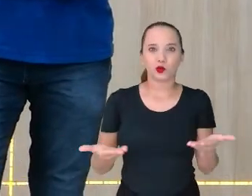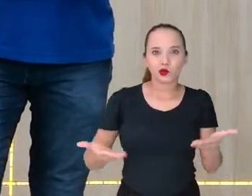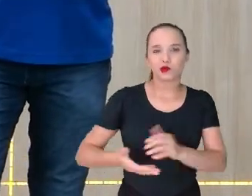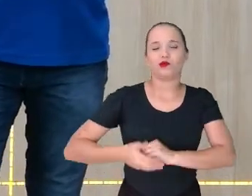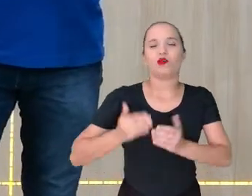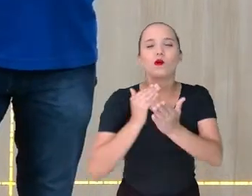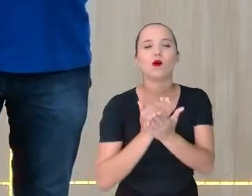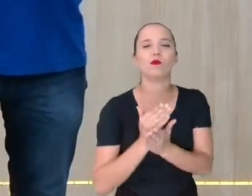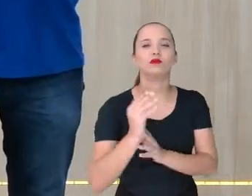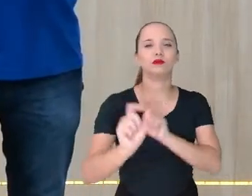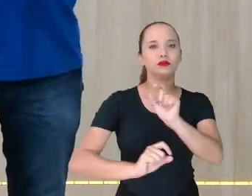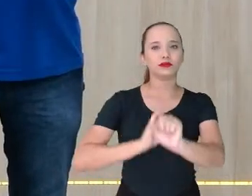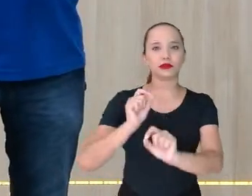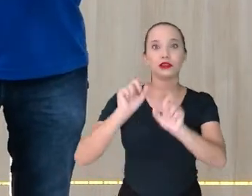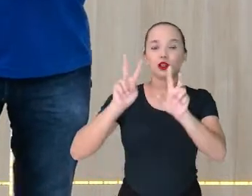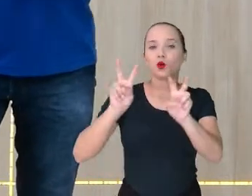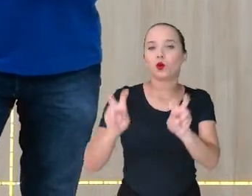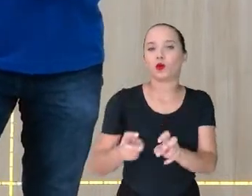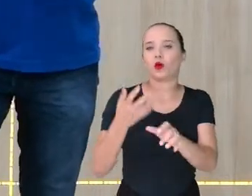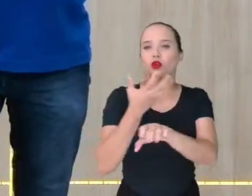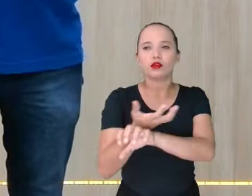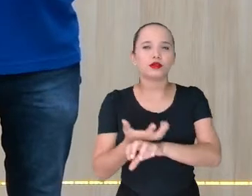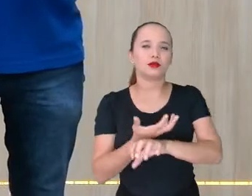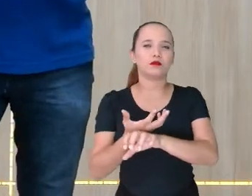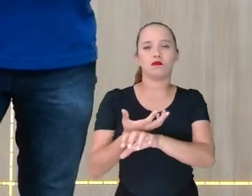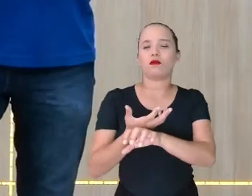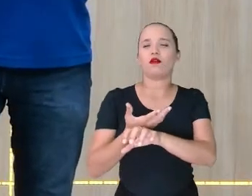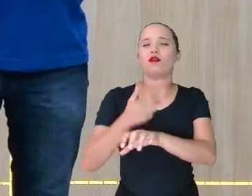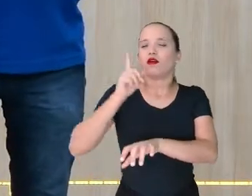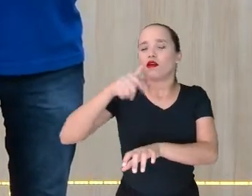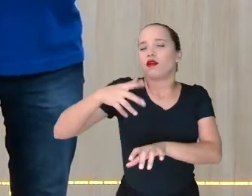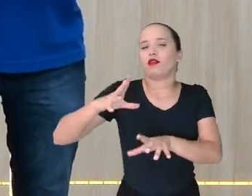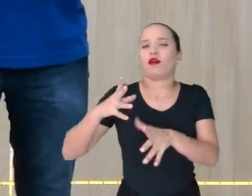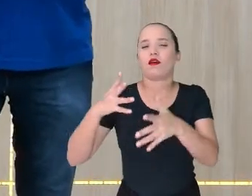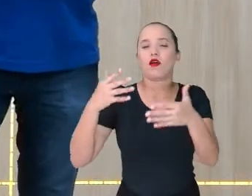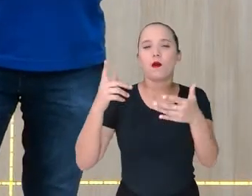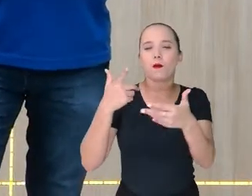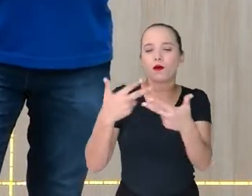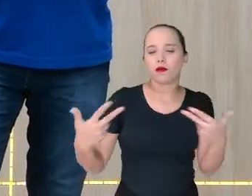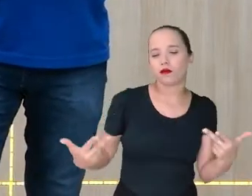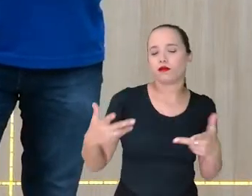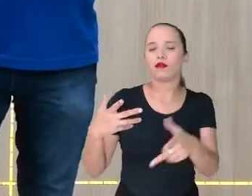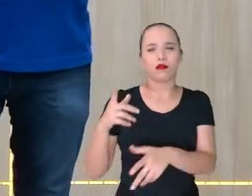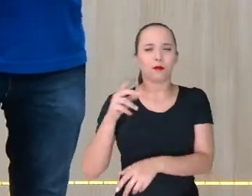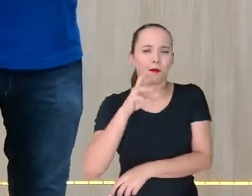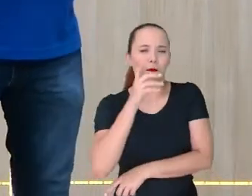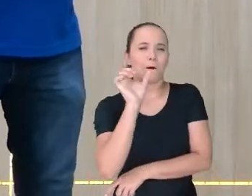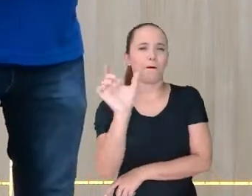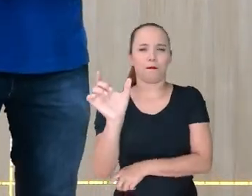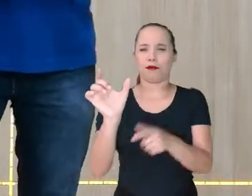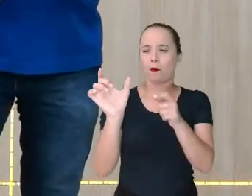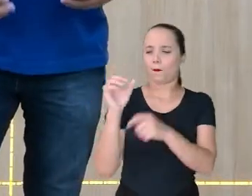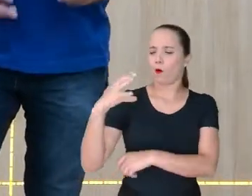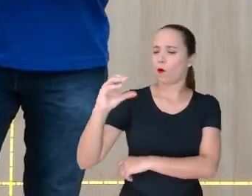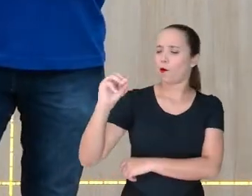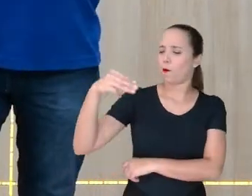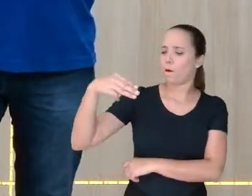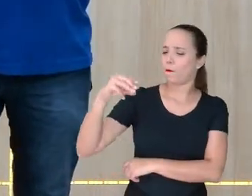vocês essa disciplina, essa matéria, esse componente curricular, né? O povo acha bonito o nome, né? Componente